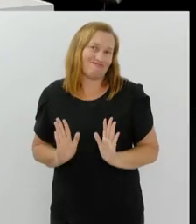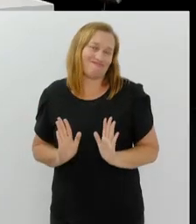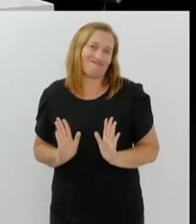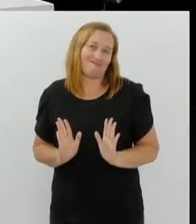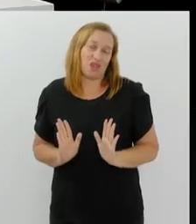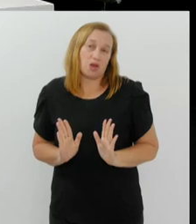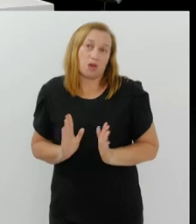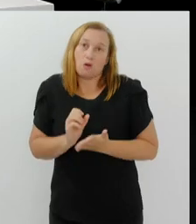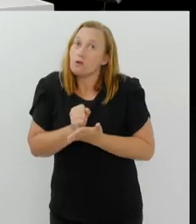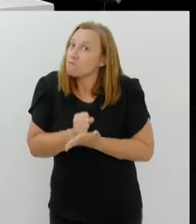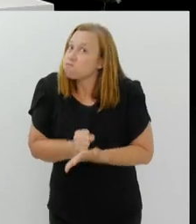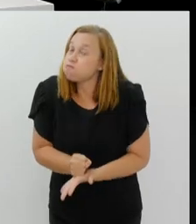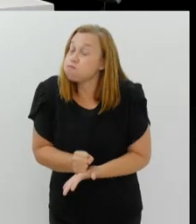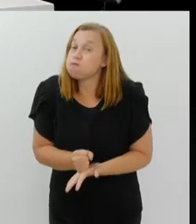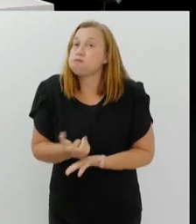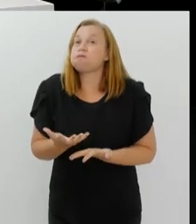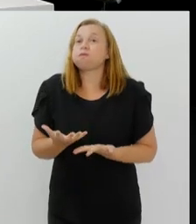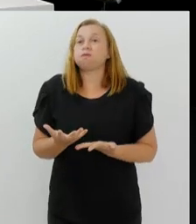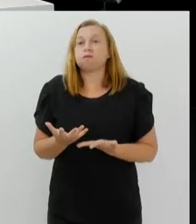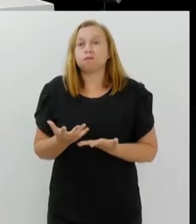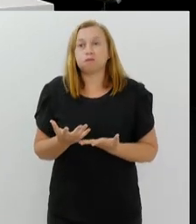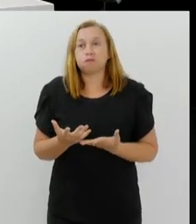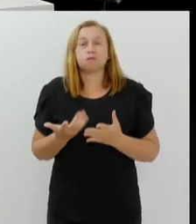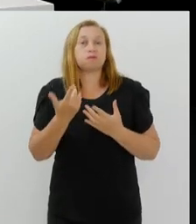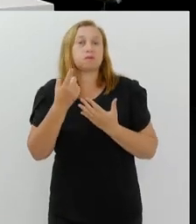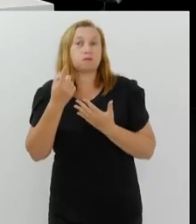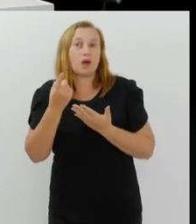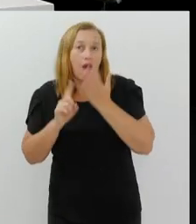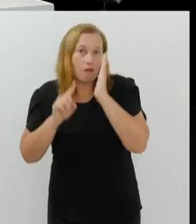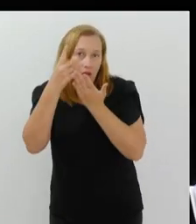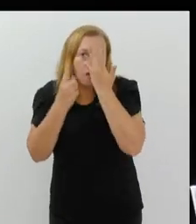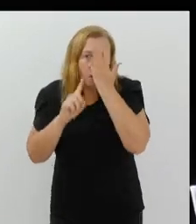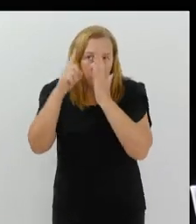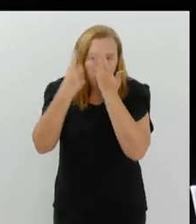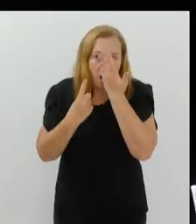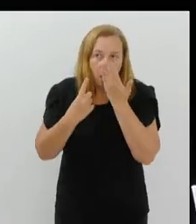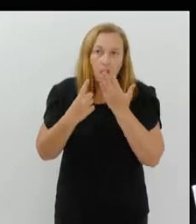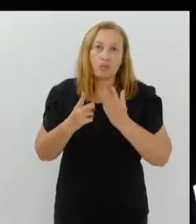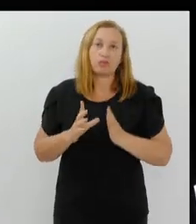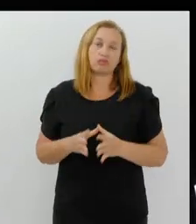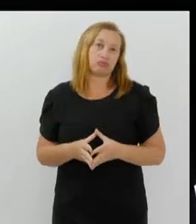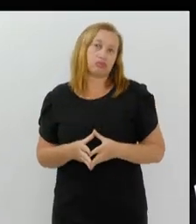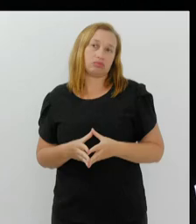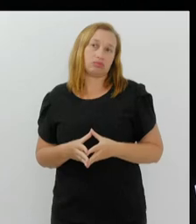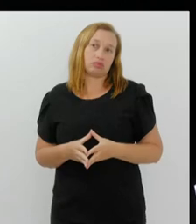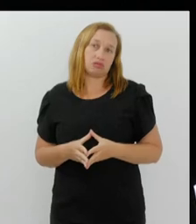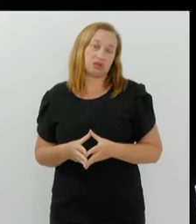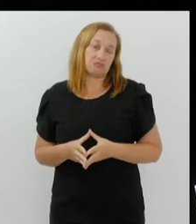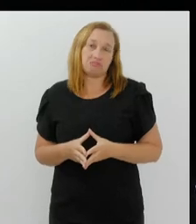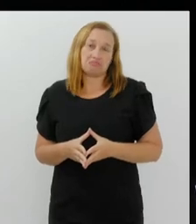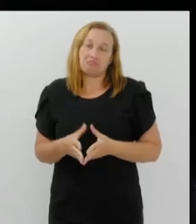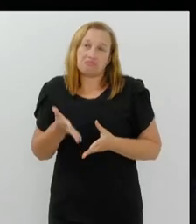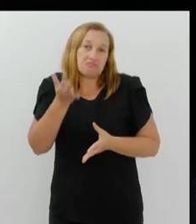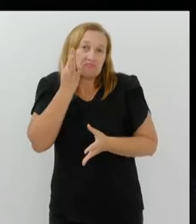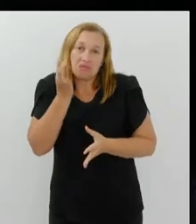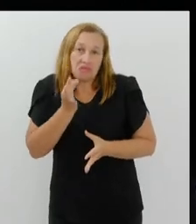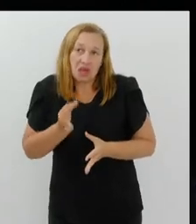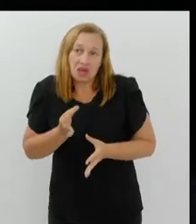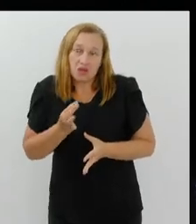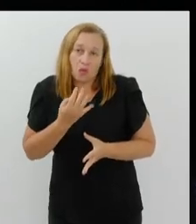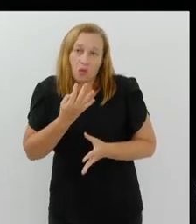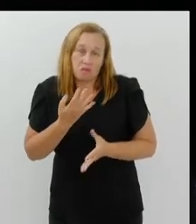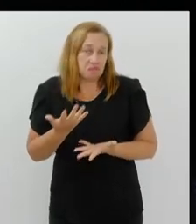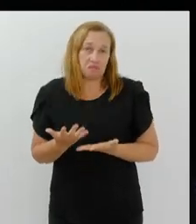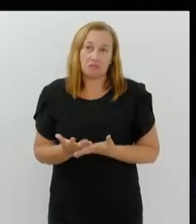Isso. Eu não tinha noção ainda do peso, tanto do carnaval quanto do posto. Eu não tinha muita noção de